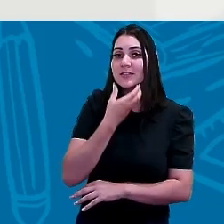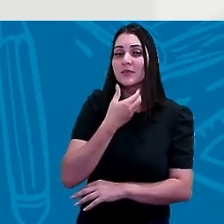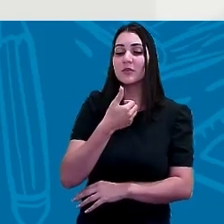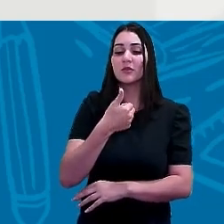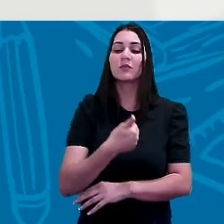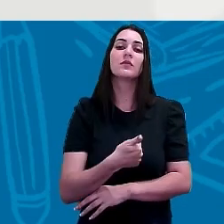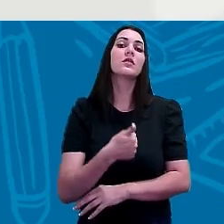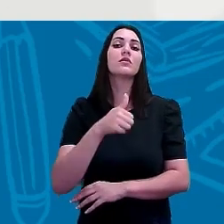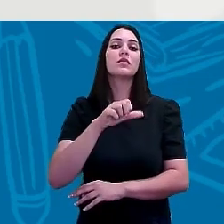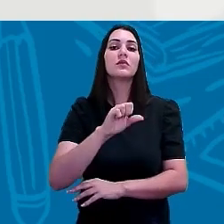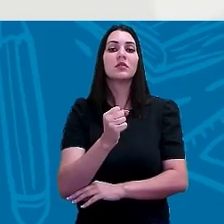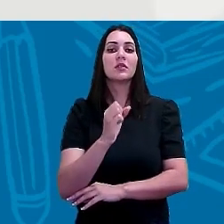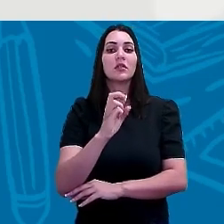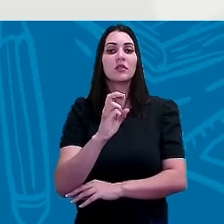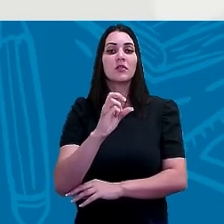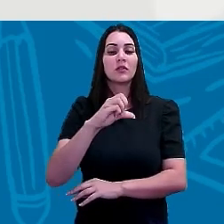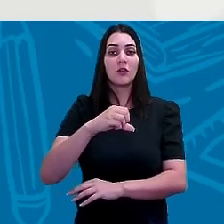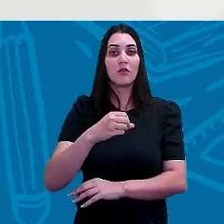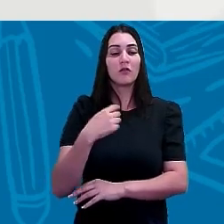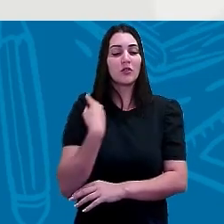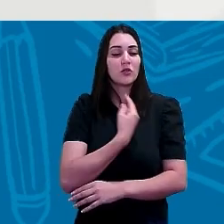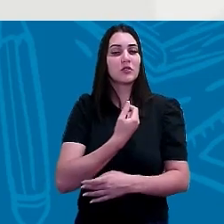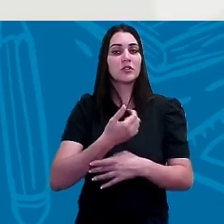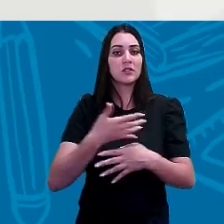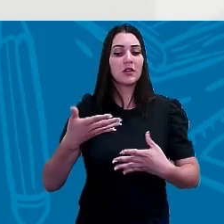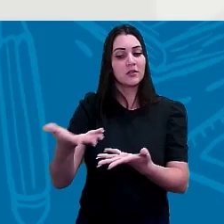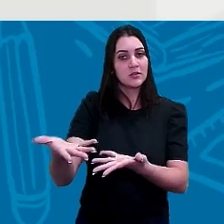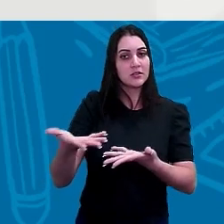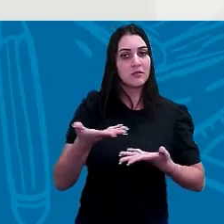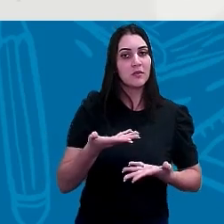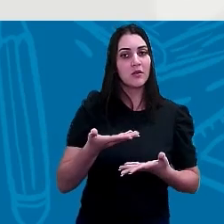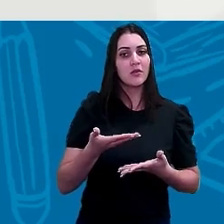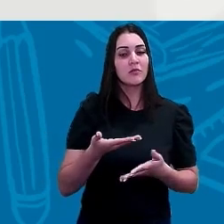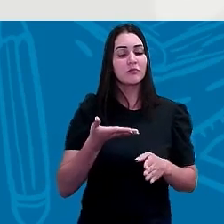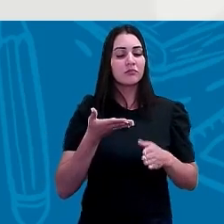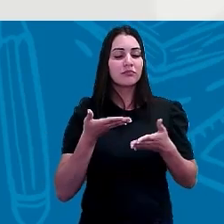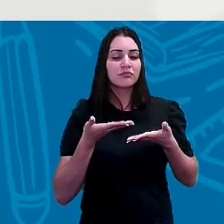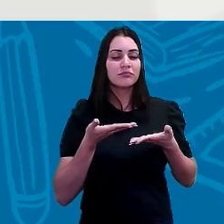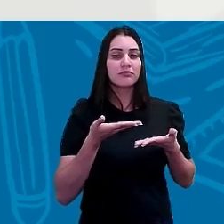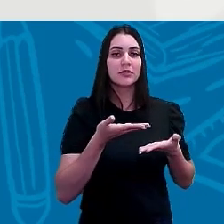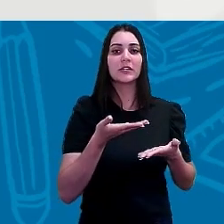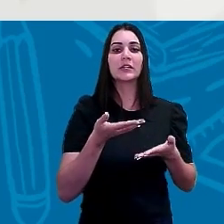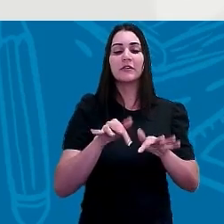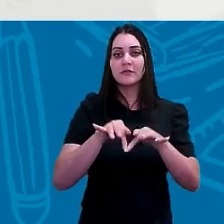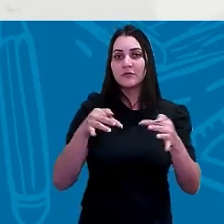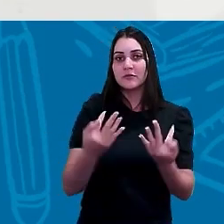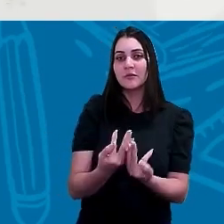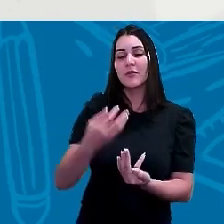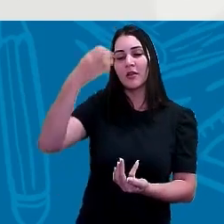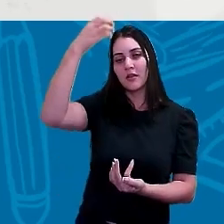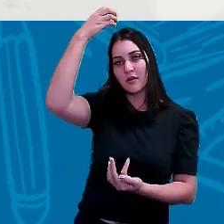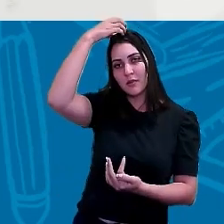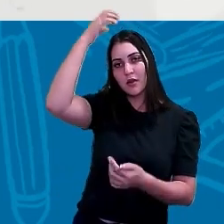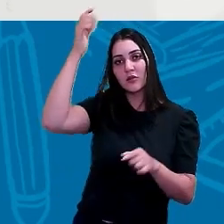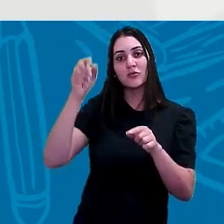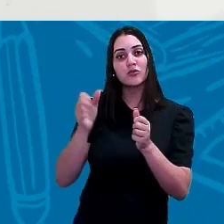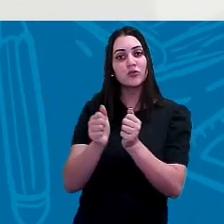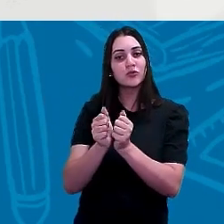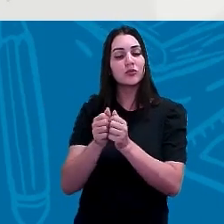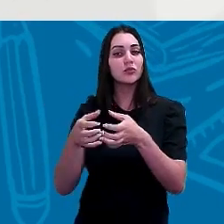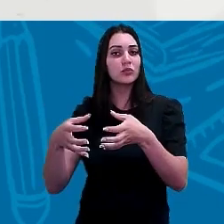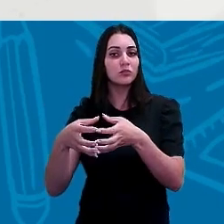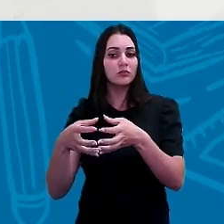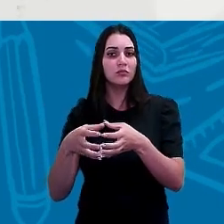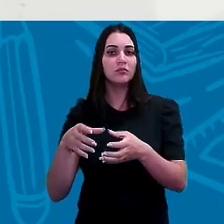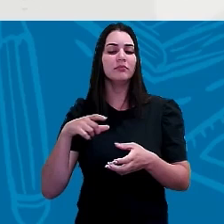nossa cidade recebeu a visita imperial da família imperial e a sua comitiva. E aí eu